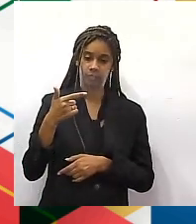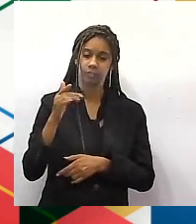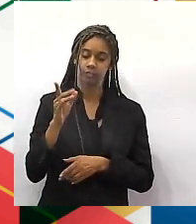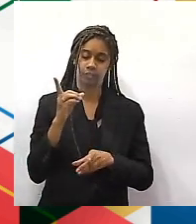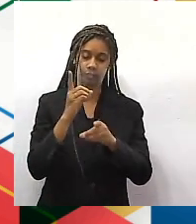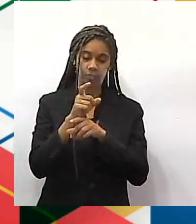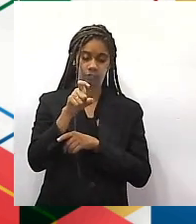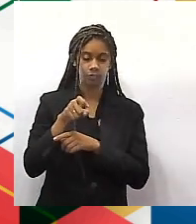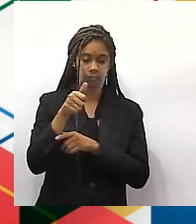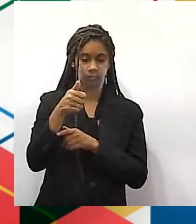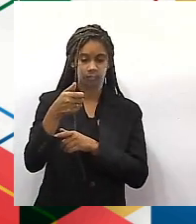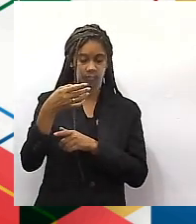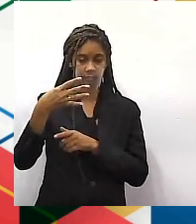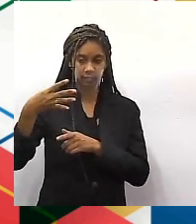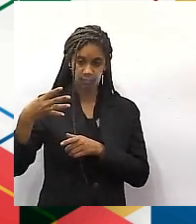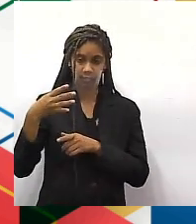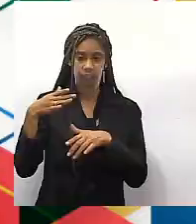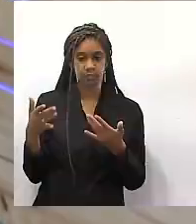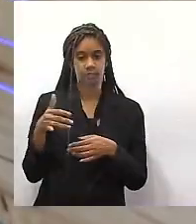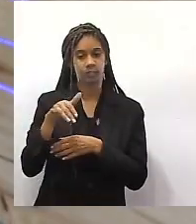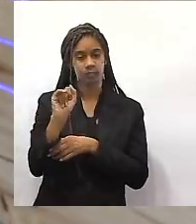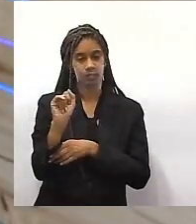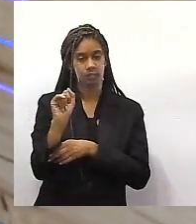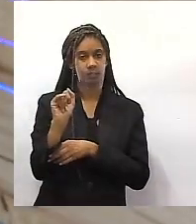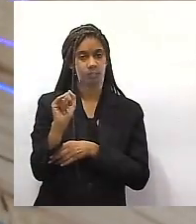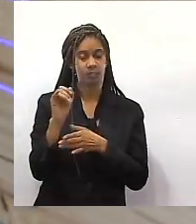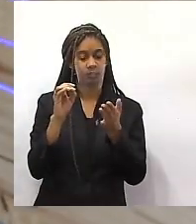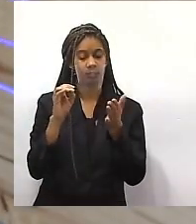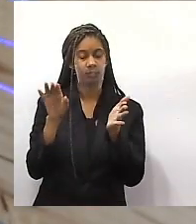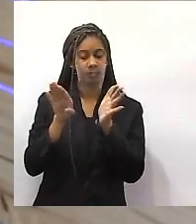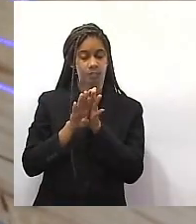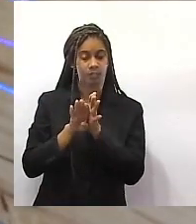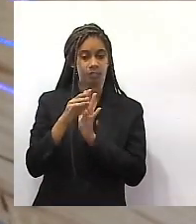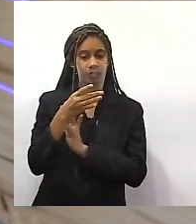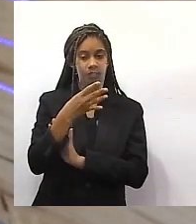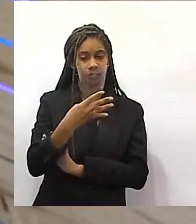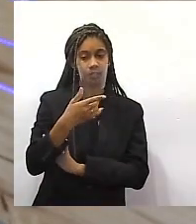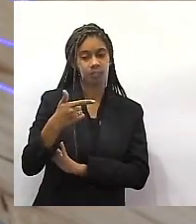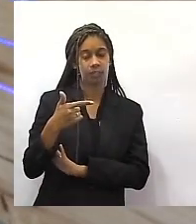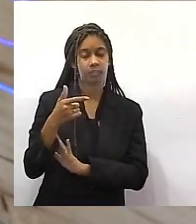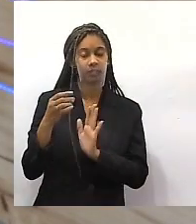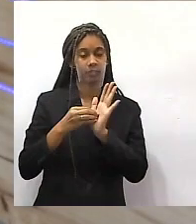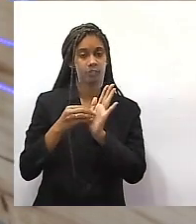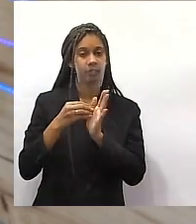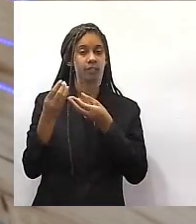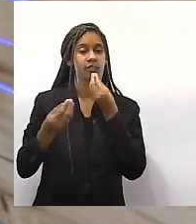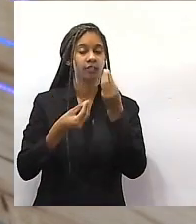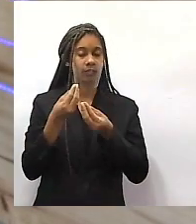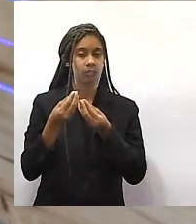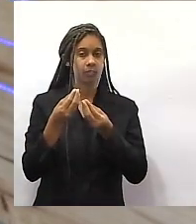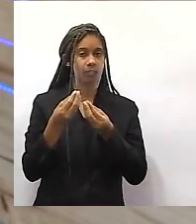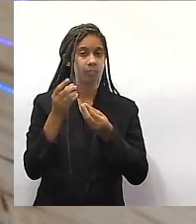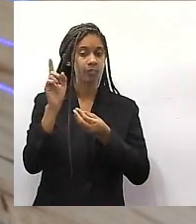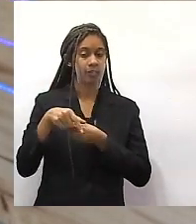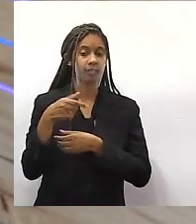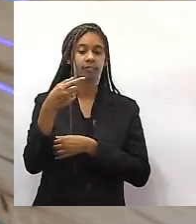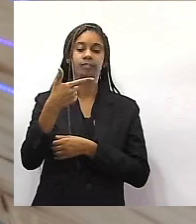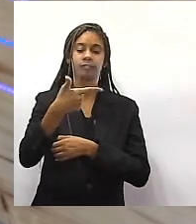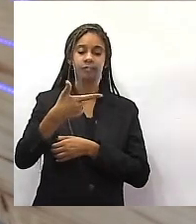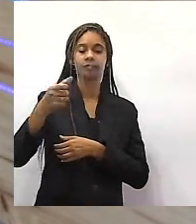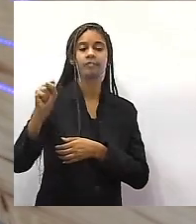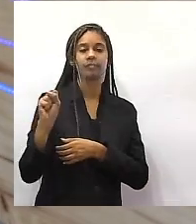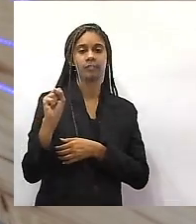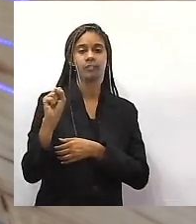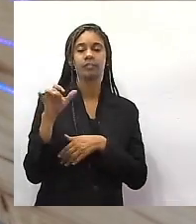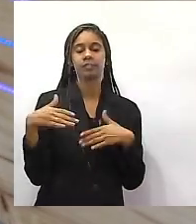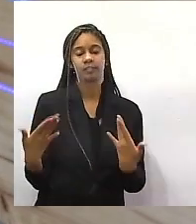aí alguns exercícios sobre o teorema de Tales. A gente mostrou aí algumas aplicações nos triângulos.